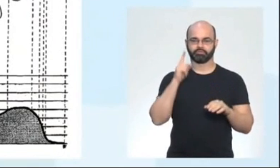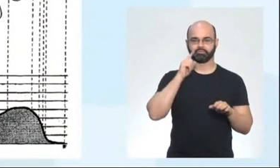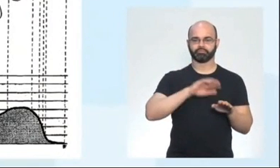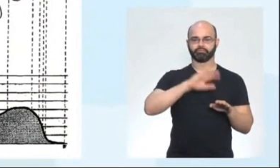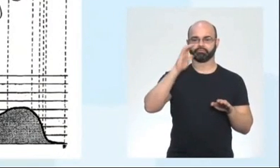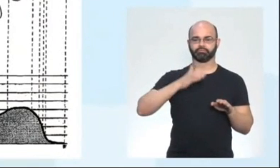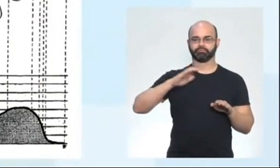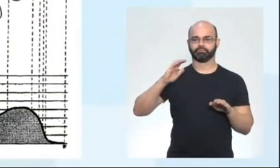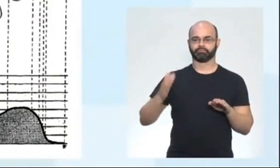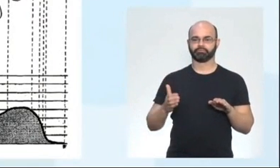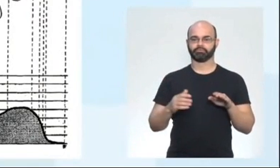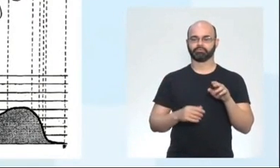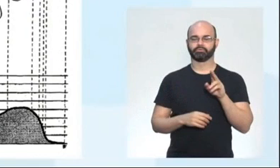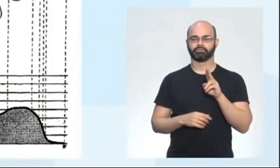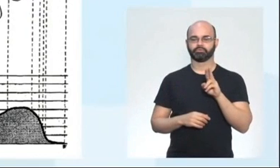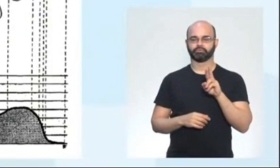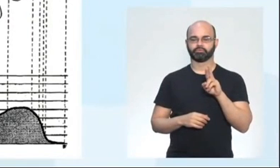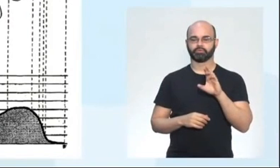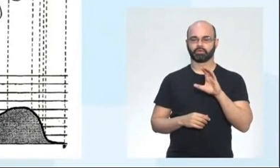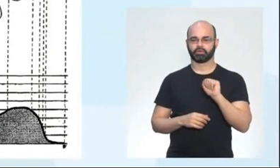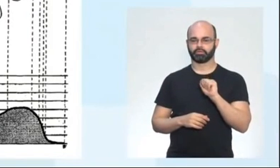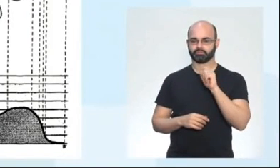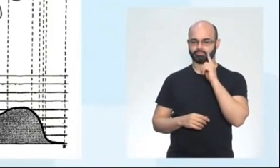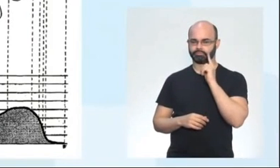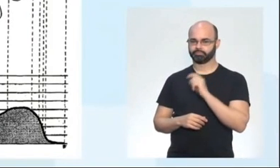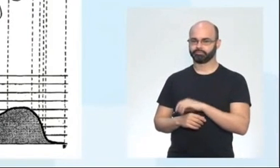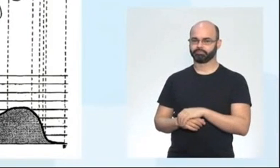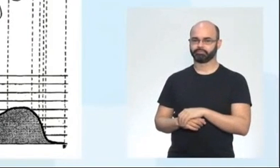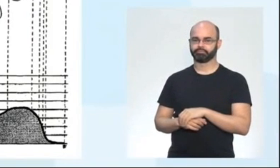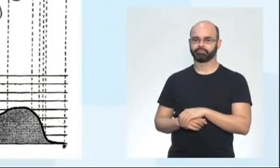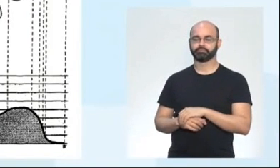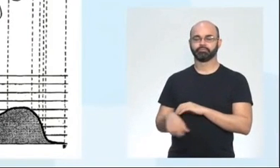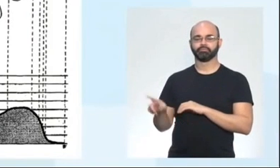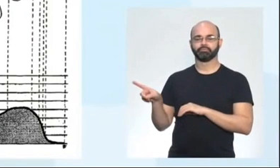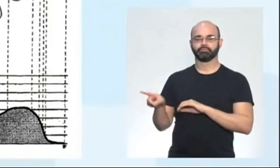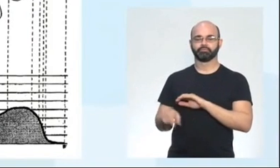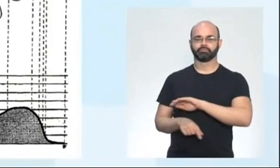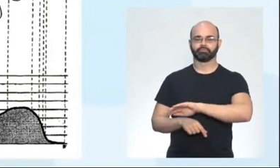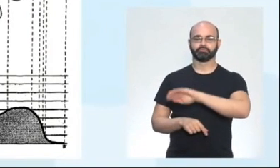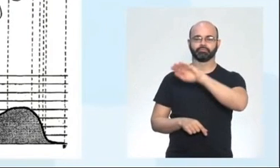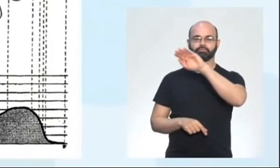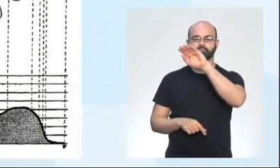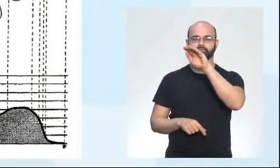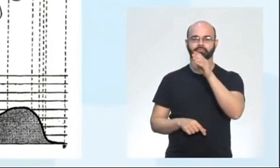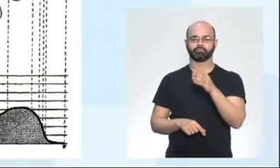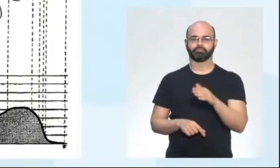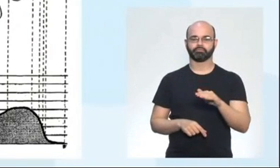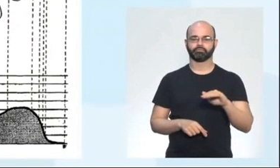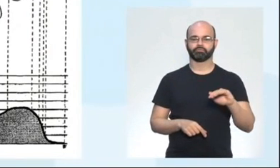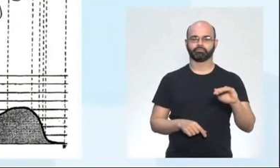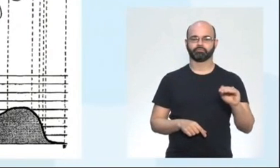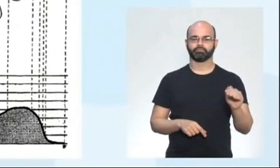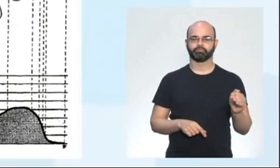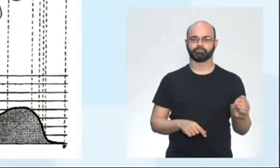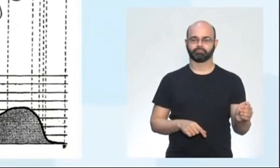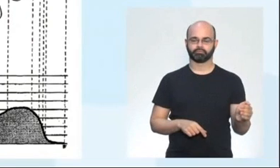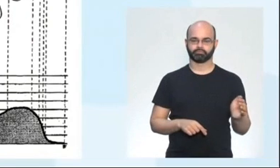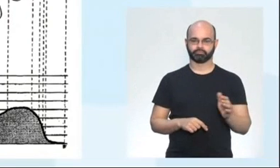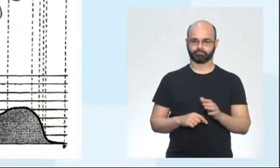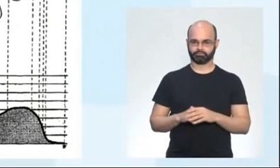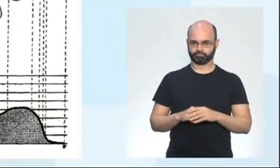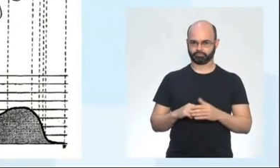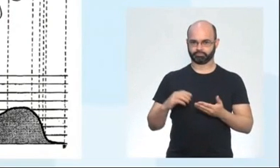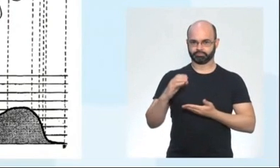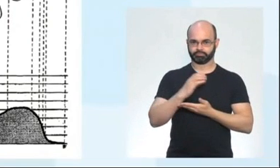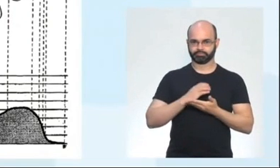seu perfil, né, e sendo desenhado através das curvas de nível na carta